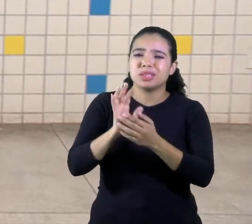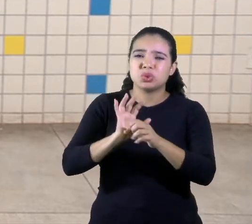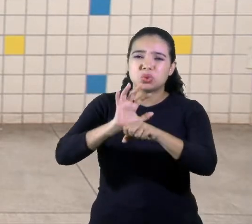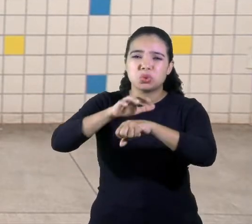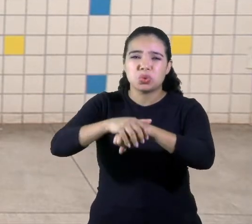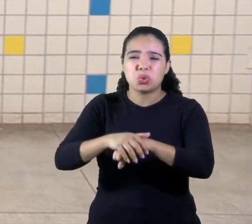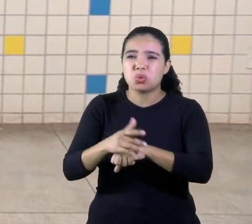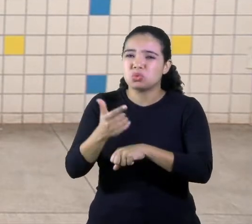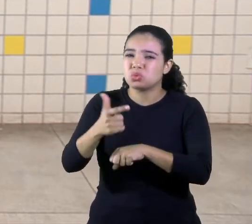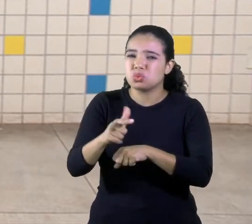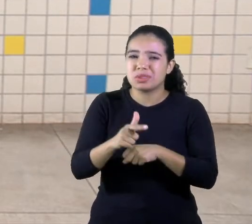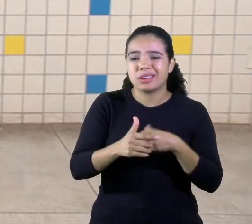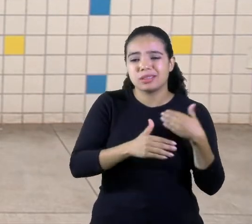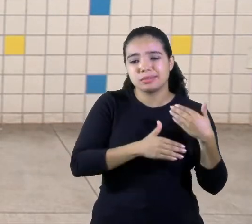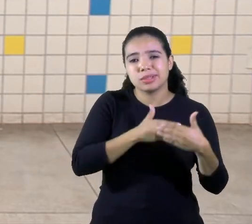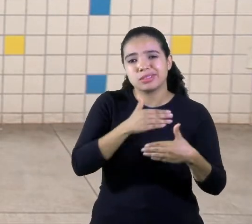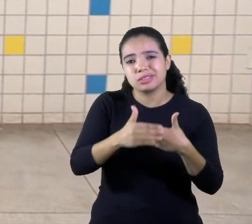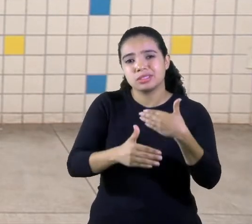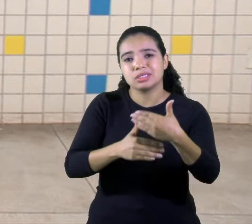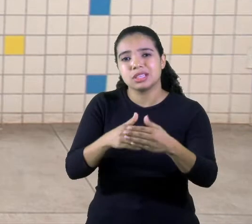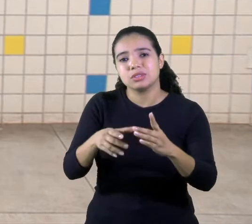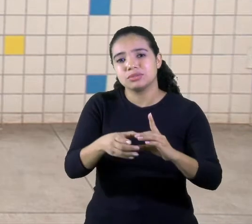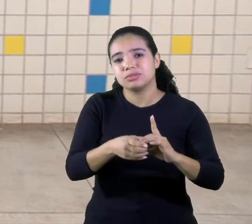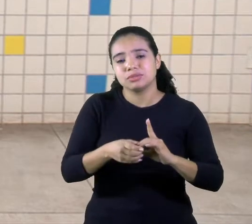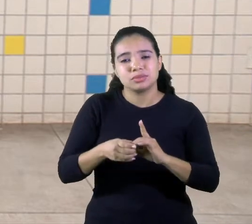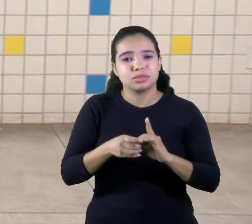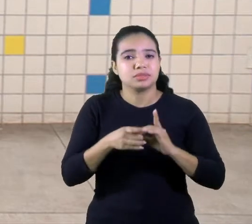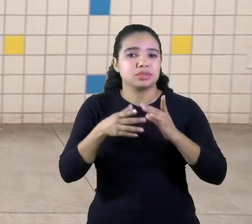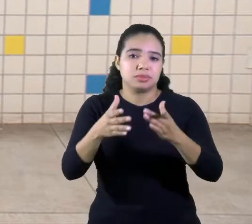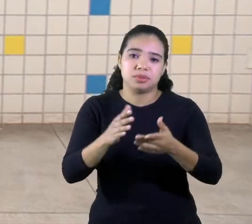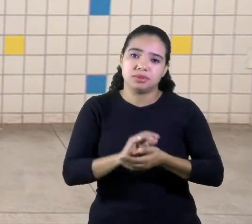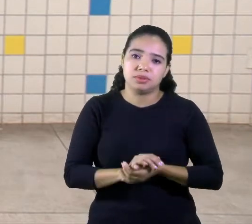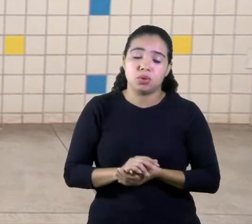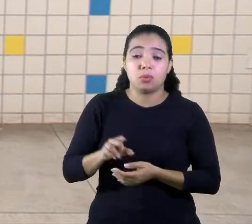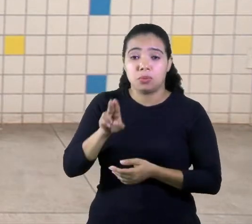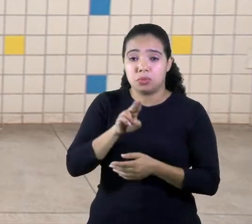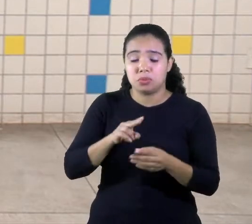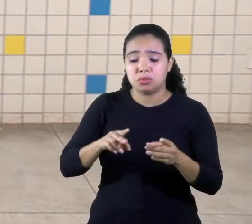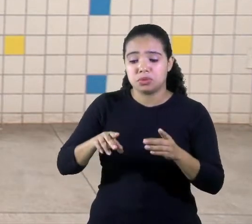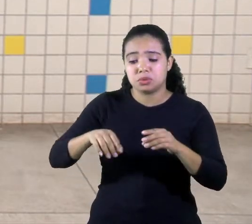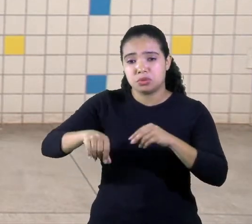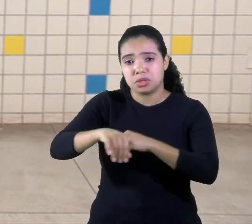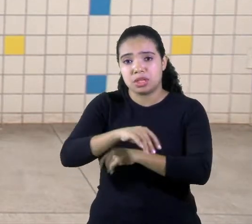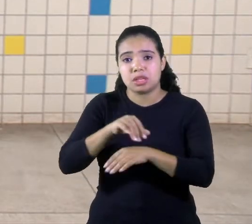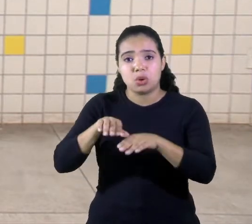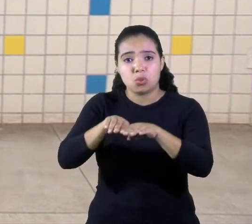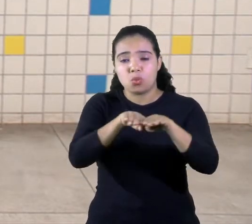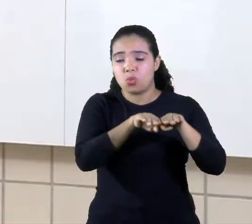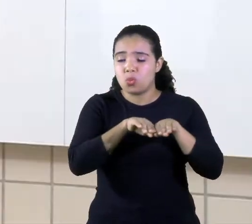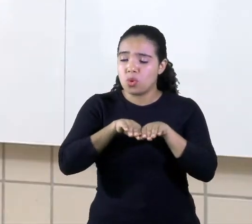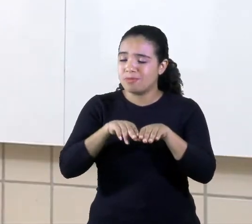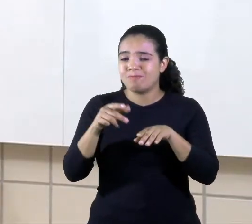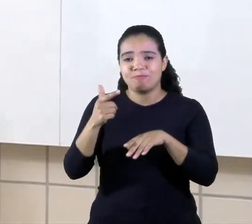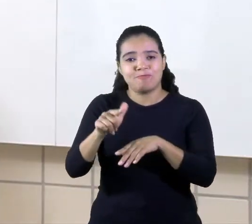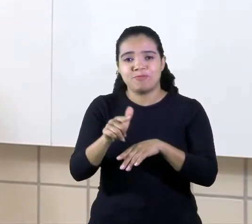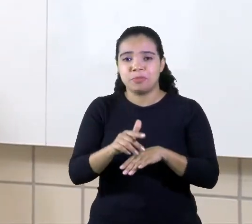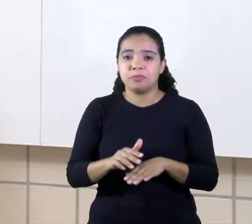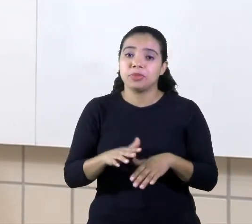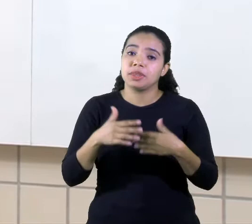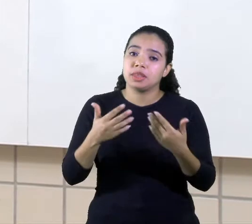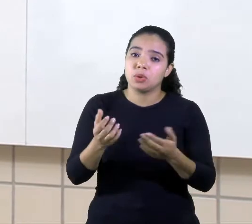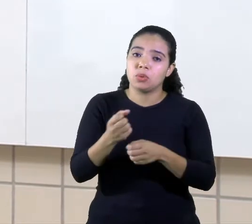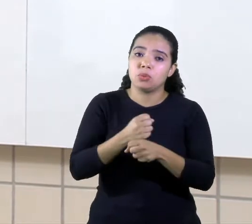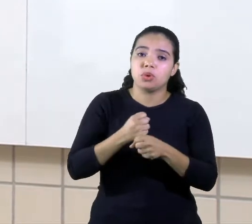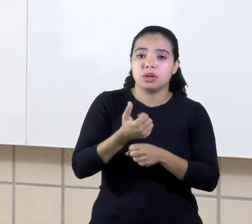esse tipo de processo democrático, o uso da terra de forma igualitária. Em